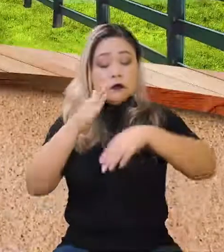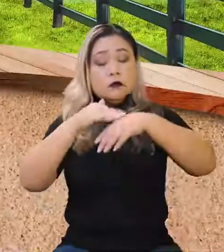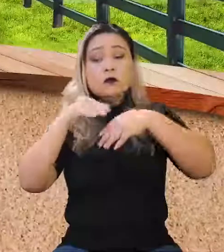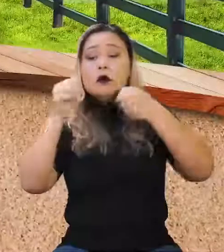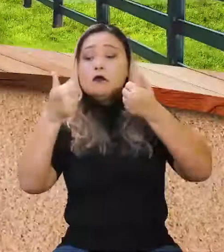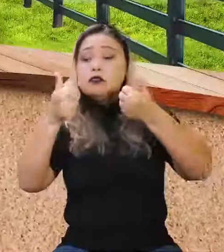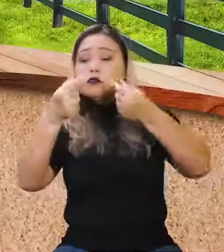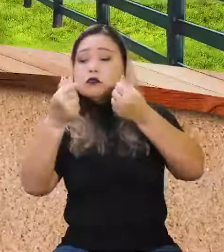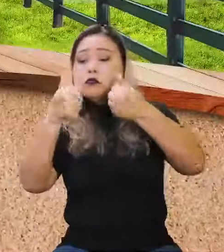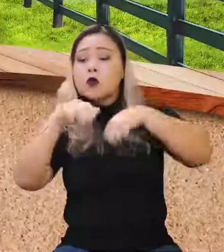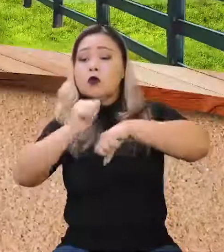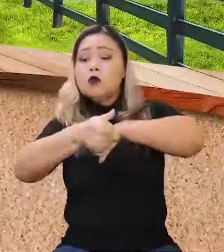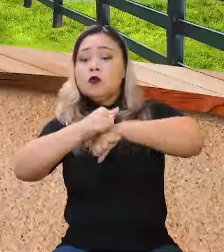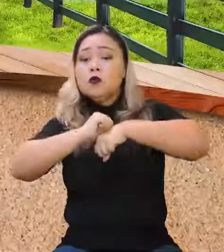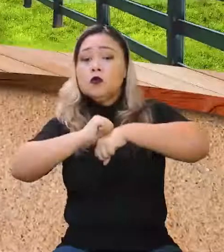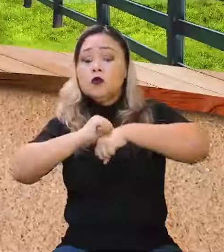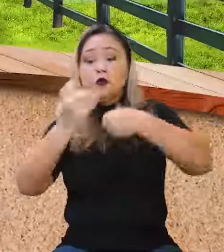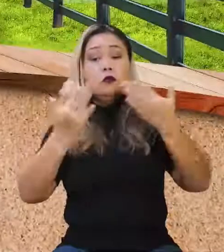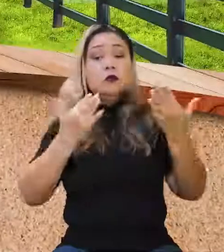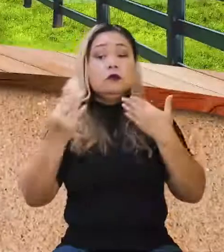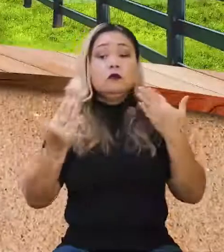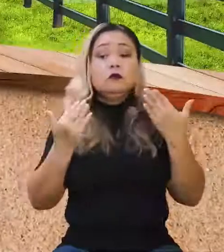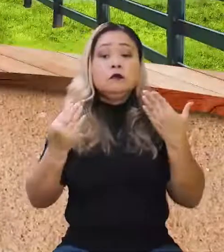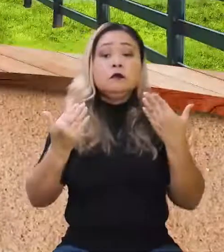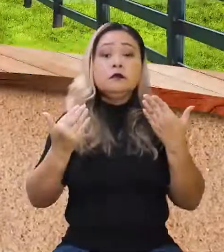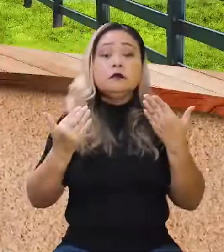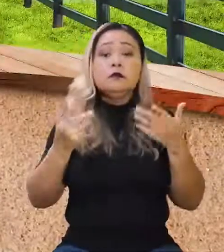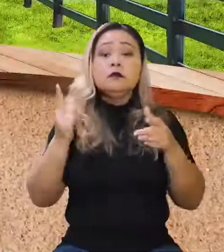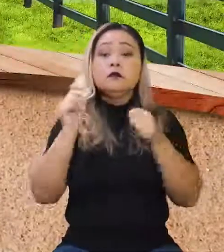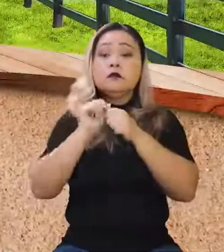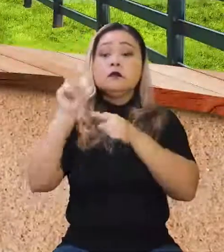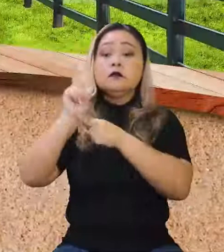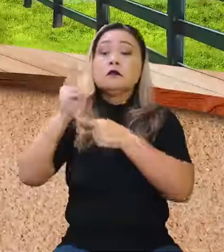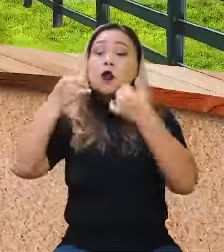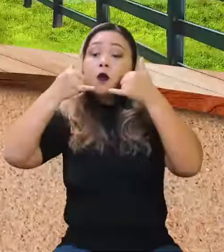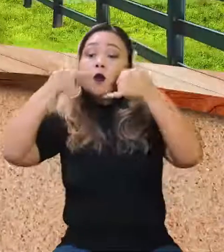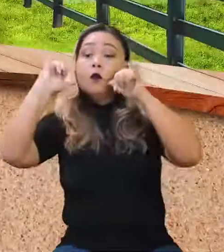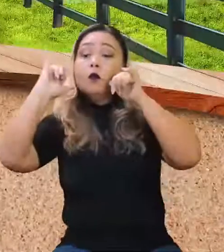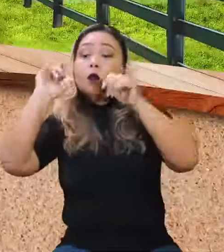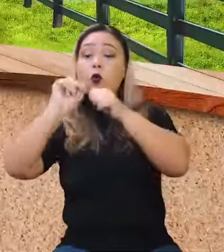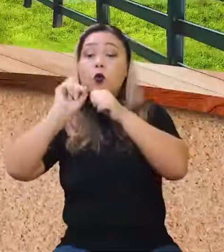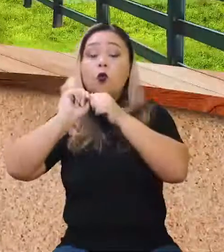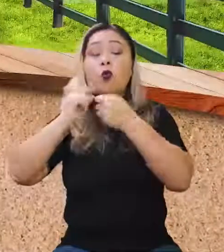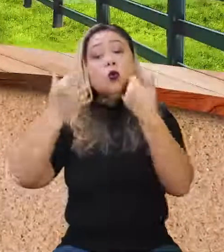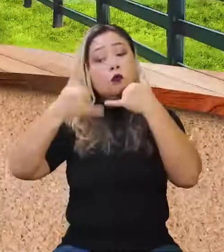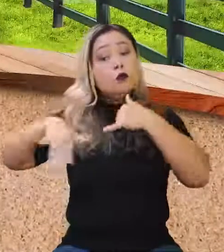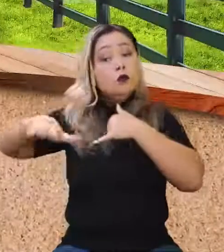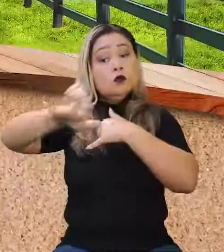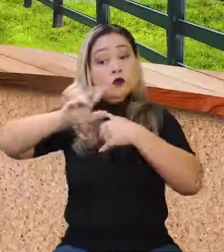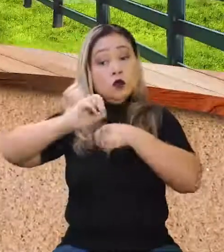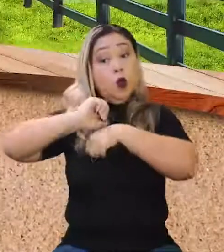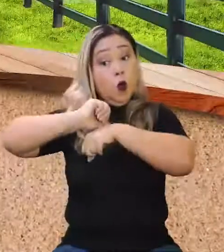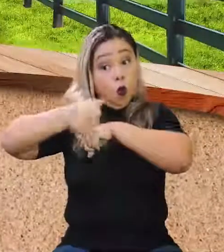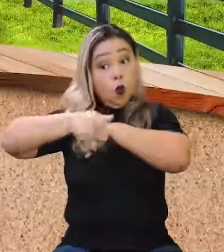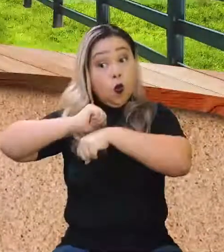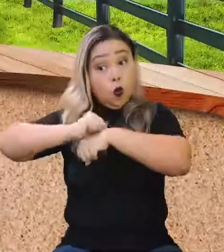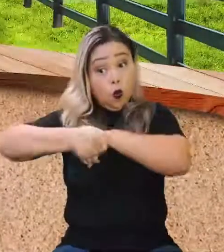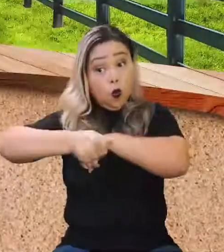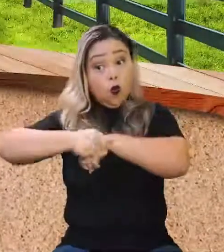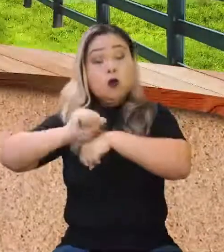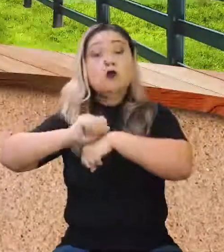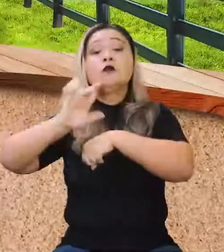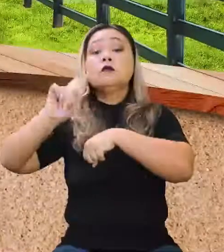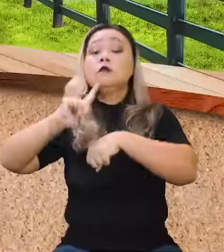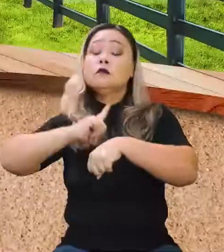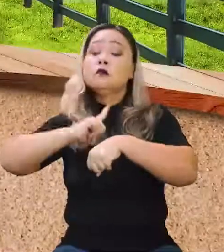depreciar o couro. Para quem, vamos fazer essa relação. Para quem faz criação de boi, né? Gado, também tem o couro. Então tem que tomar